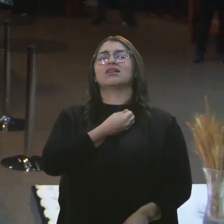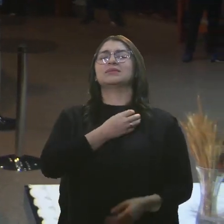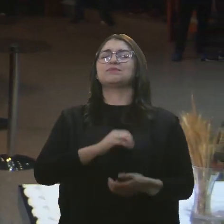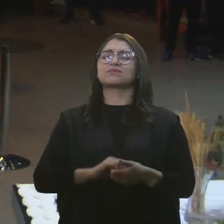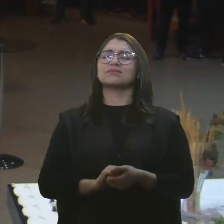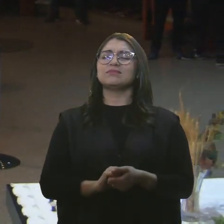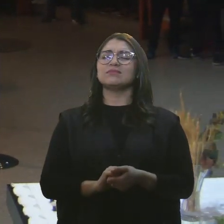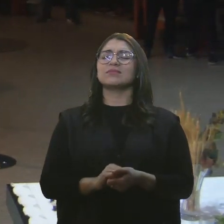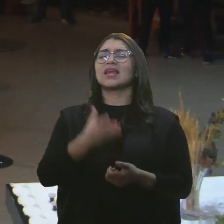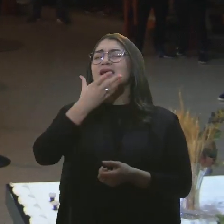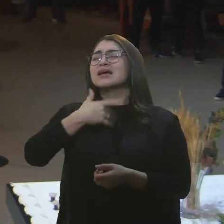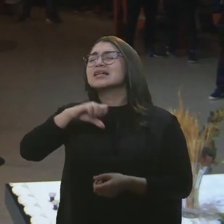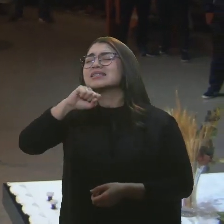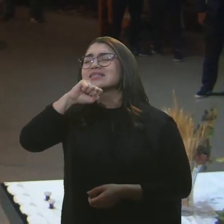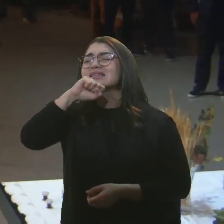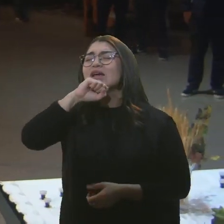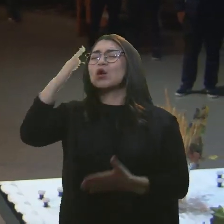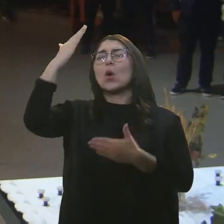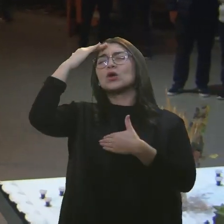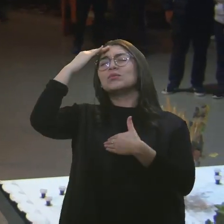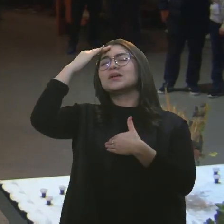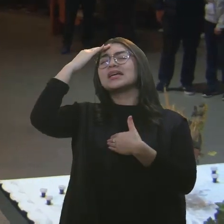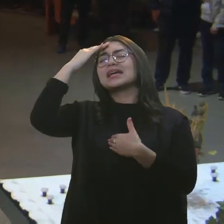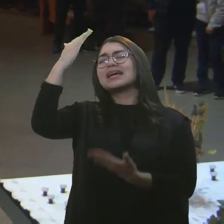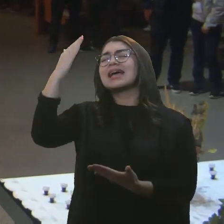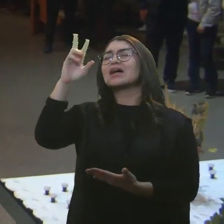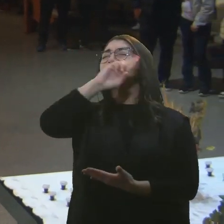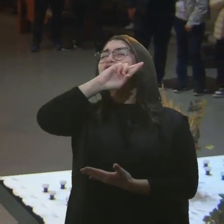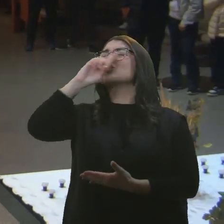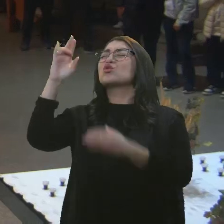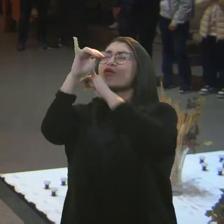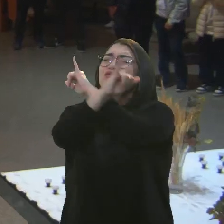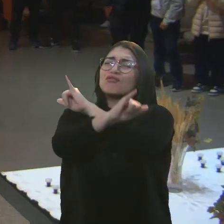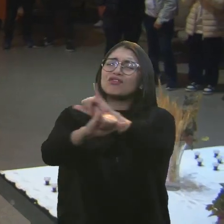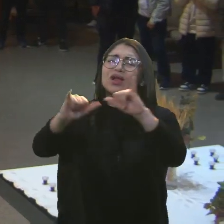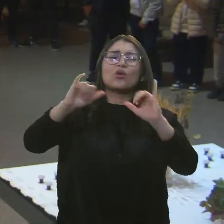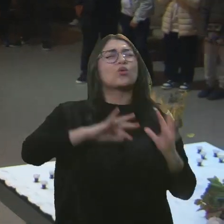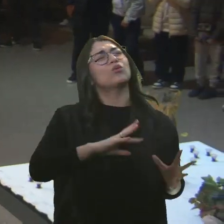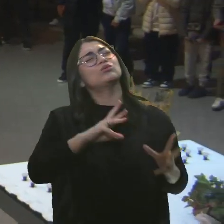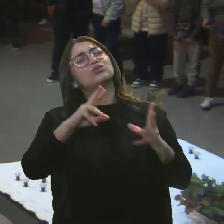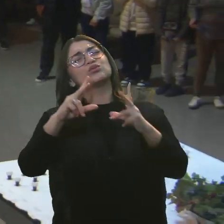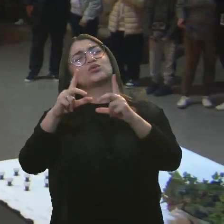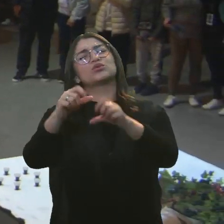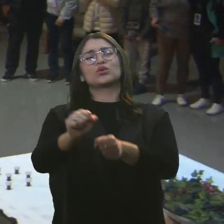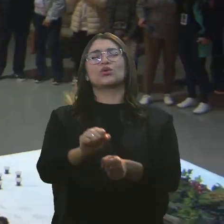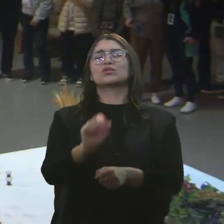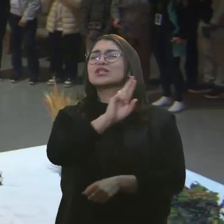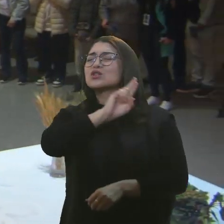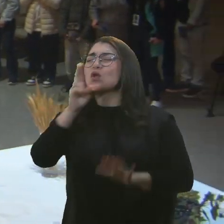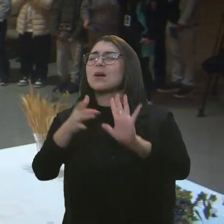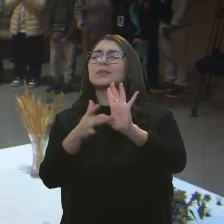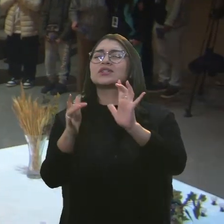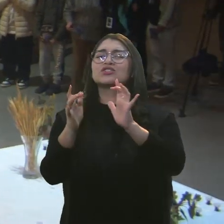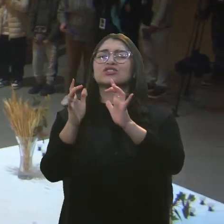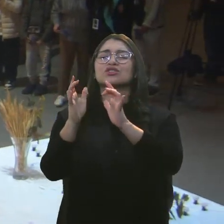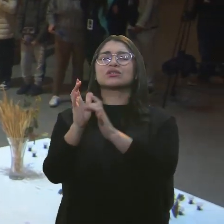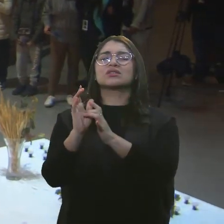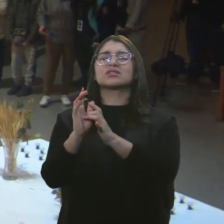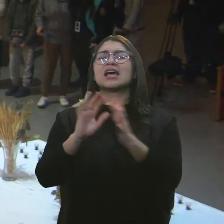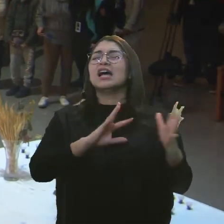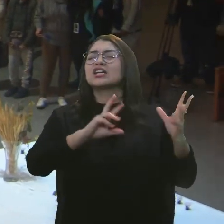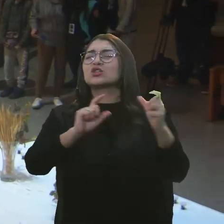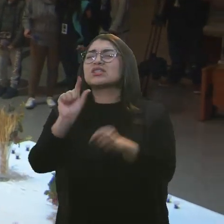Pai, obrigado, Deus, porque hoje o Senhor falou com tantos, Pai. Eu quero pedir, Deus, em nome de Jesus, Pai, que essas decisões tomadas